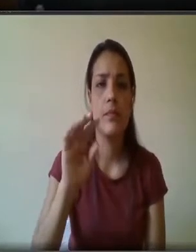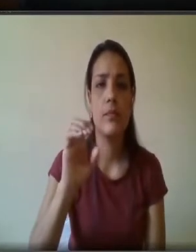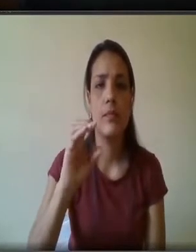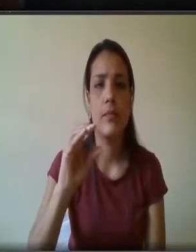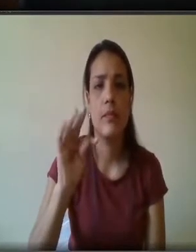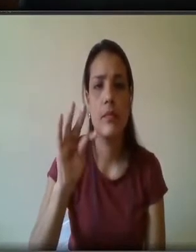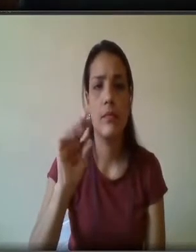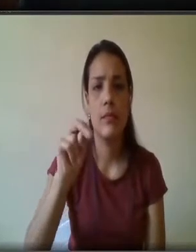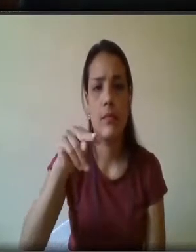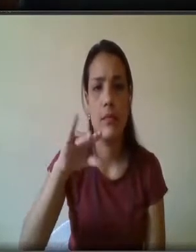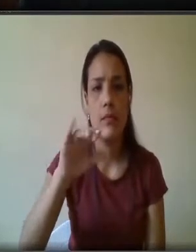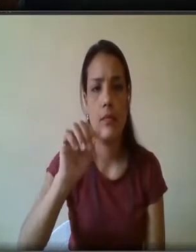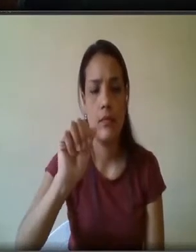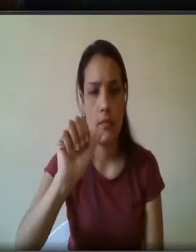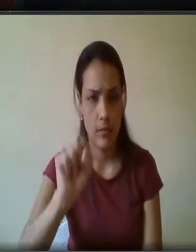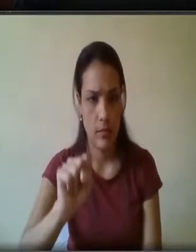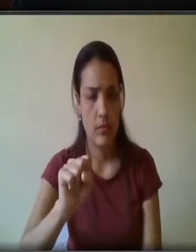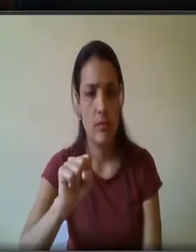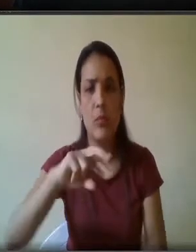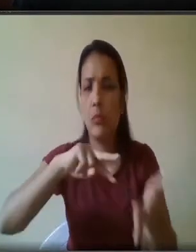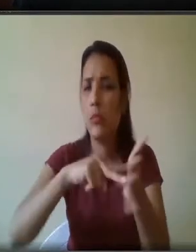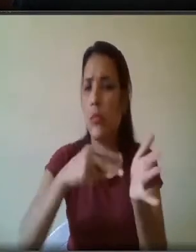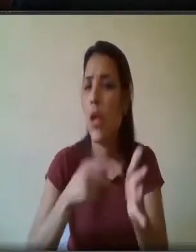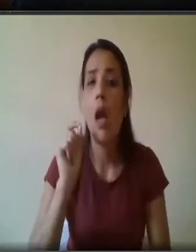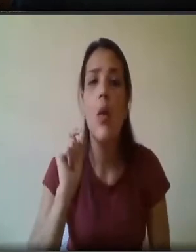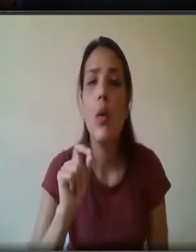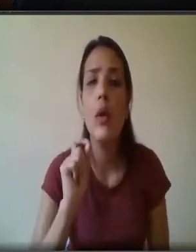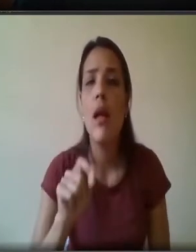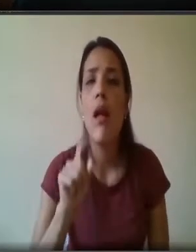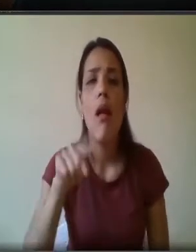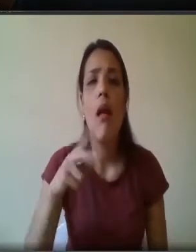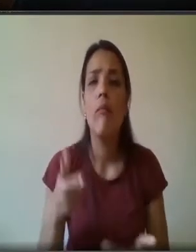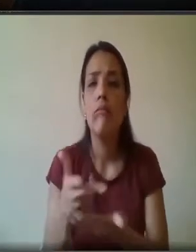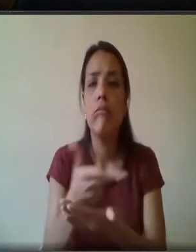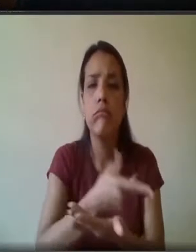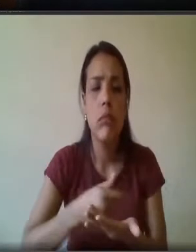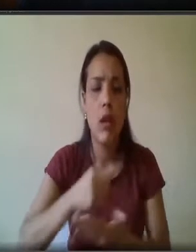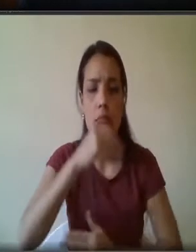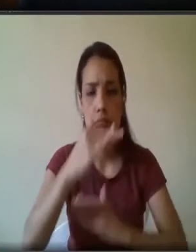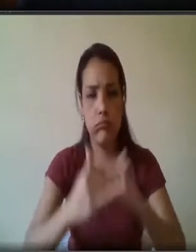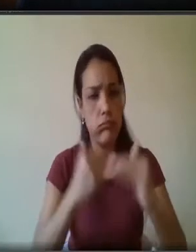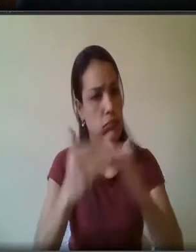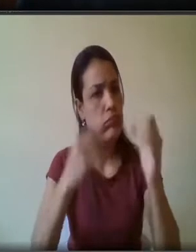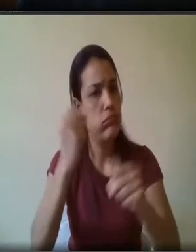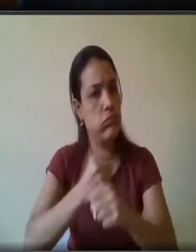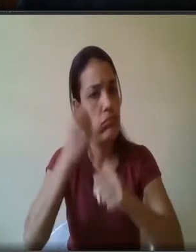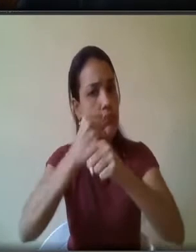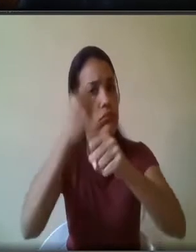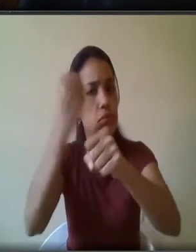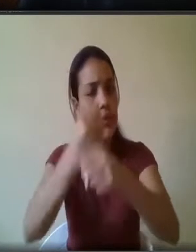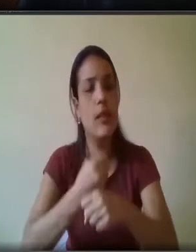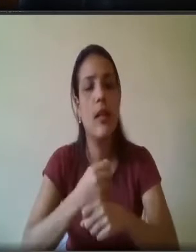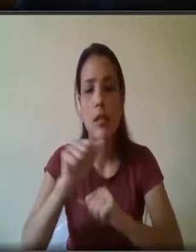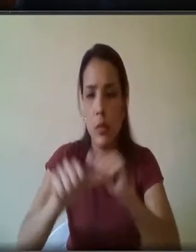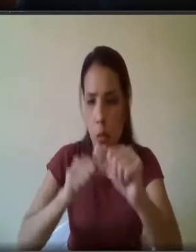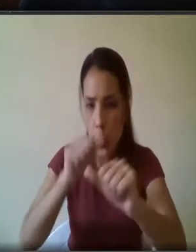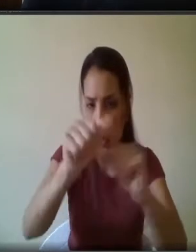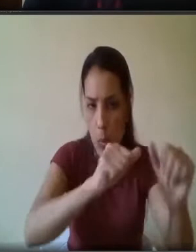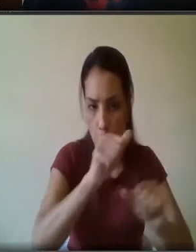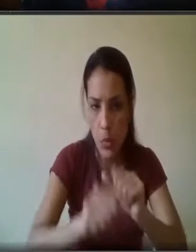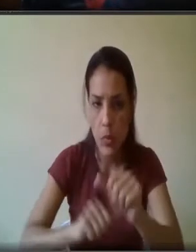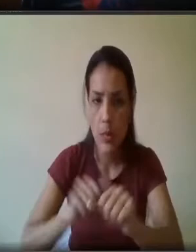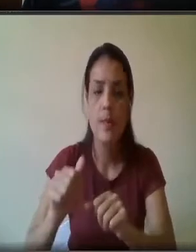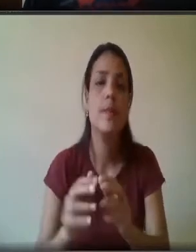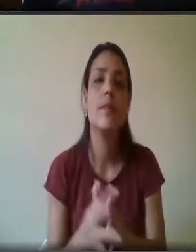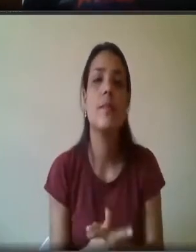significa a arte de construir, ou seja, a natureza fazendo aí a sua construção. Bom,